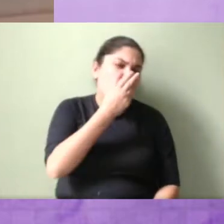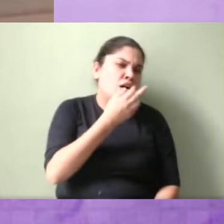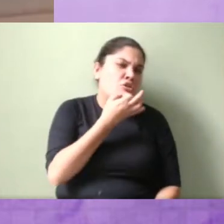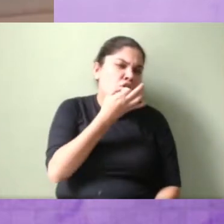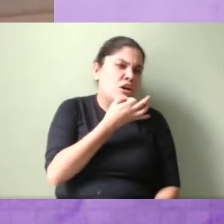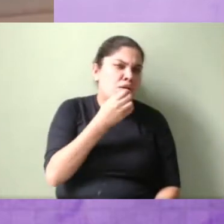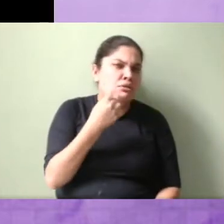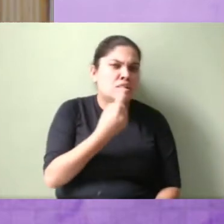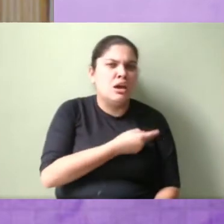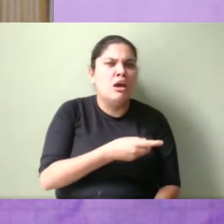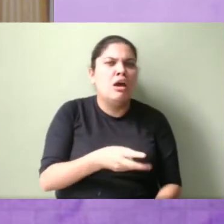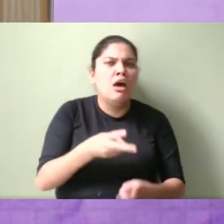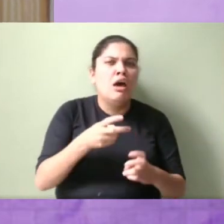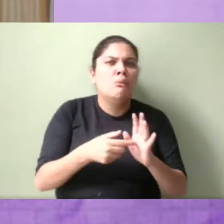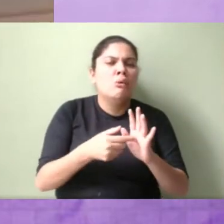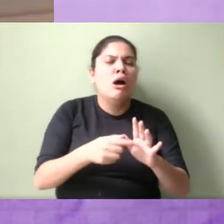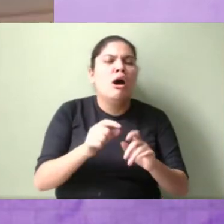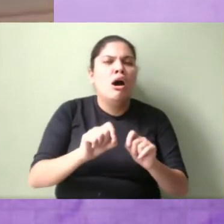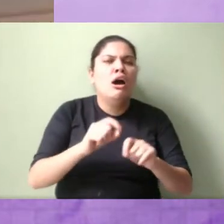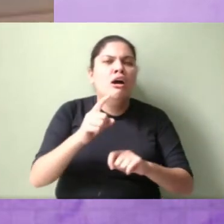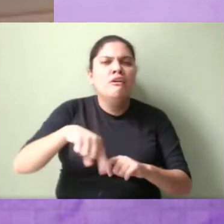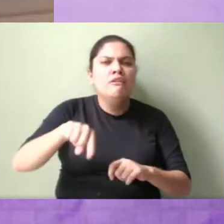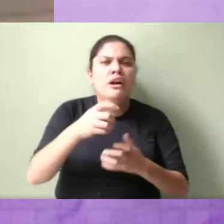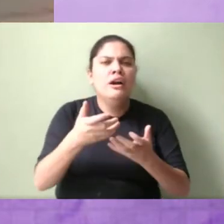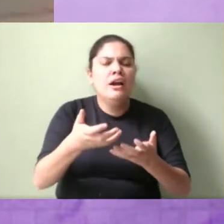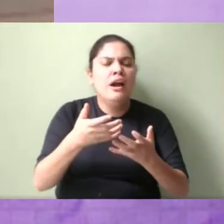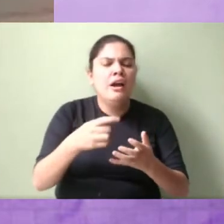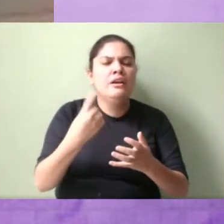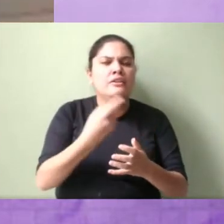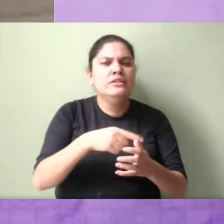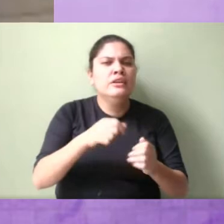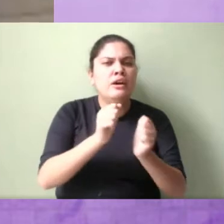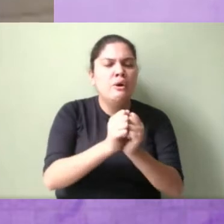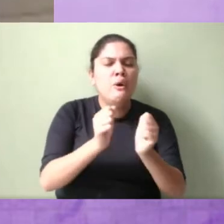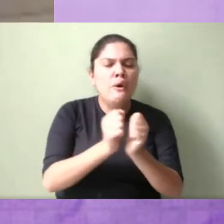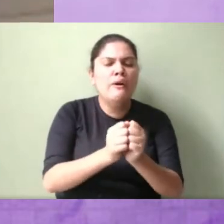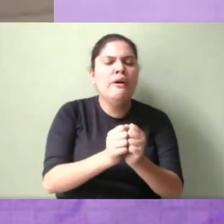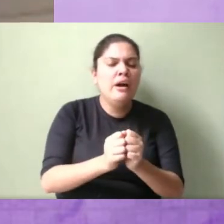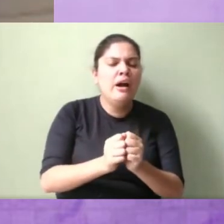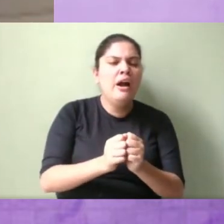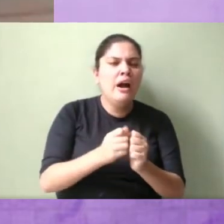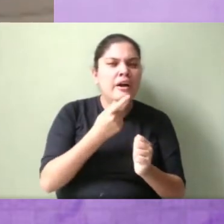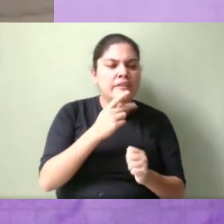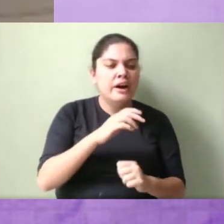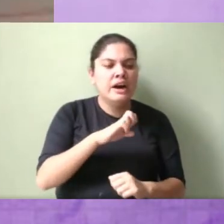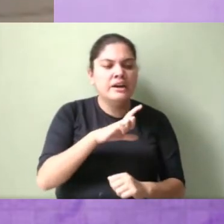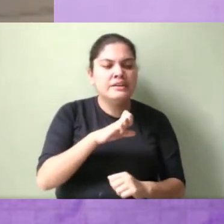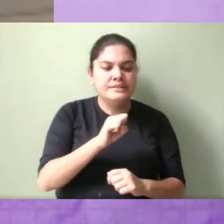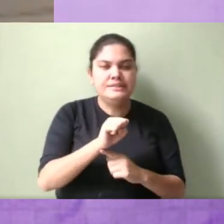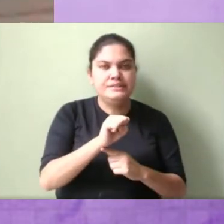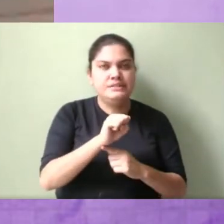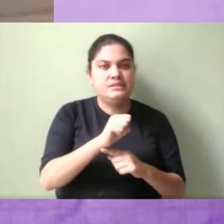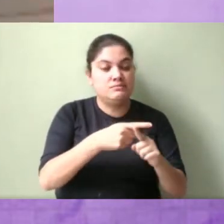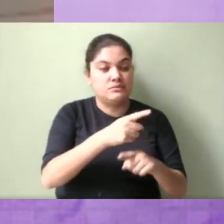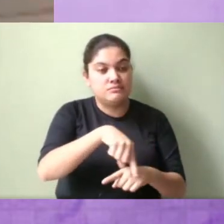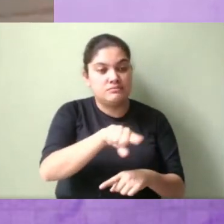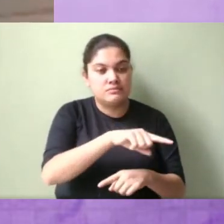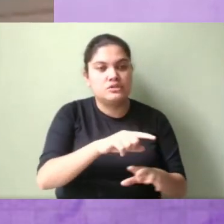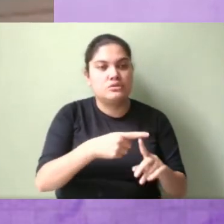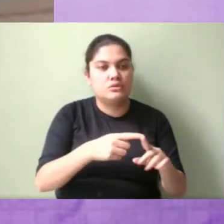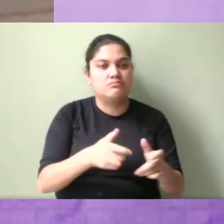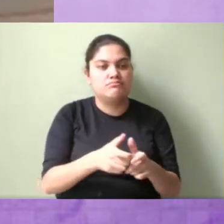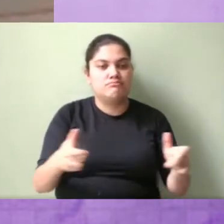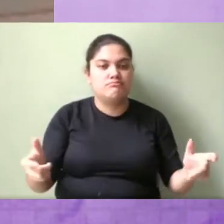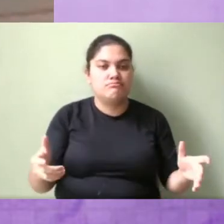Mas Pode eu acho colocar. que são sugestões de também mostrar que a gente está com eles. Eu acho que são sugestões para a gente justamente mostrar